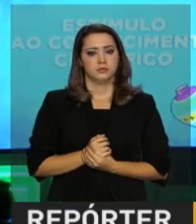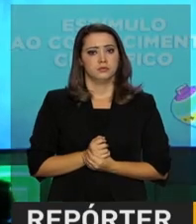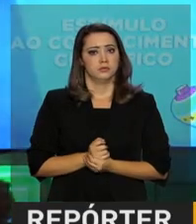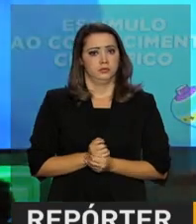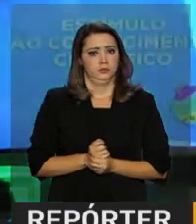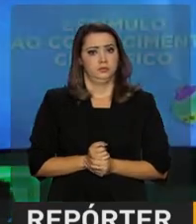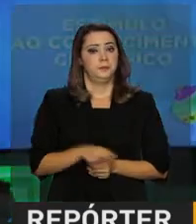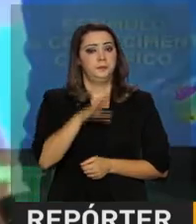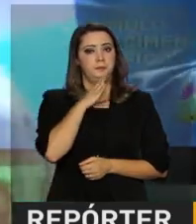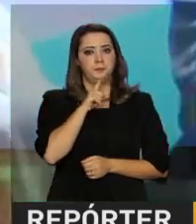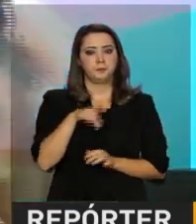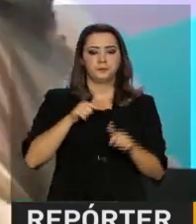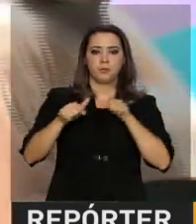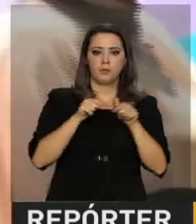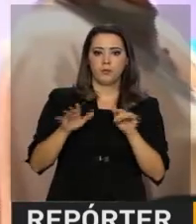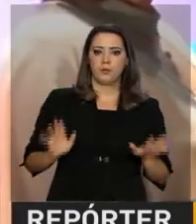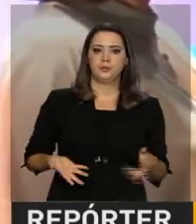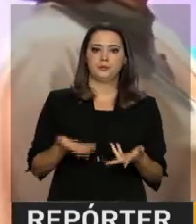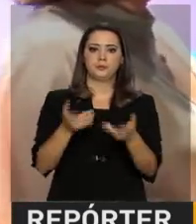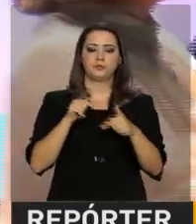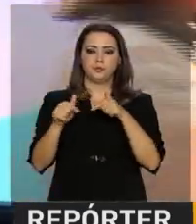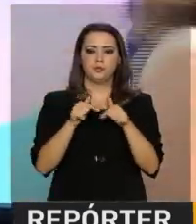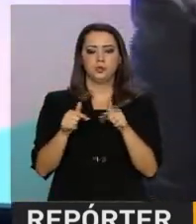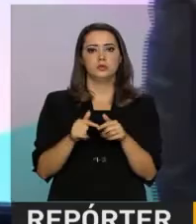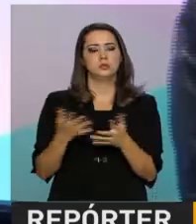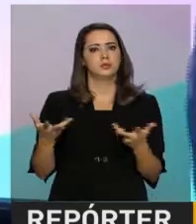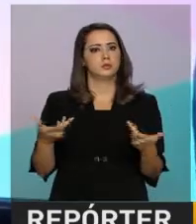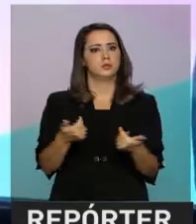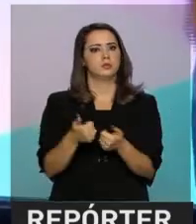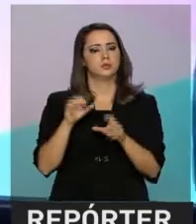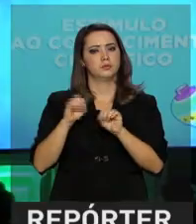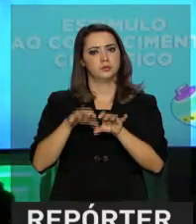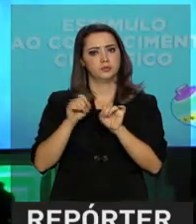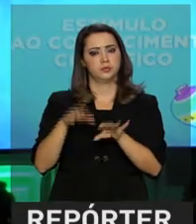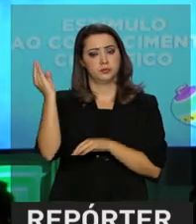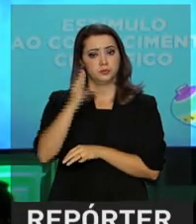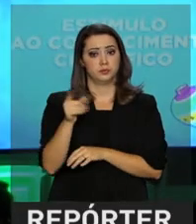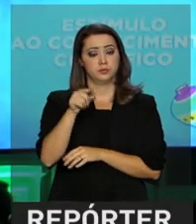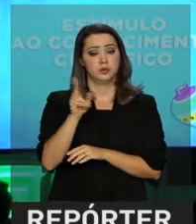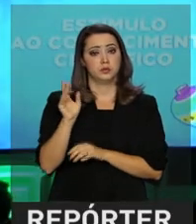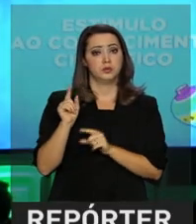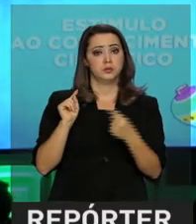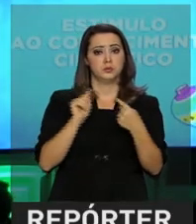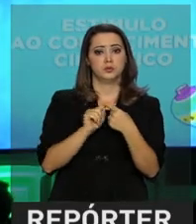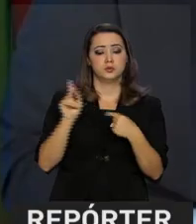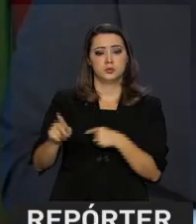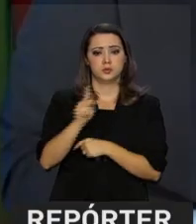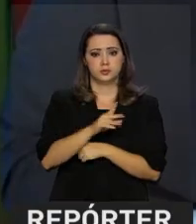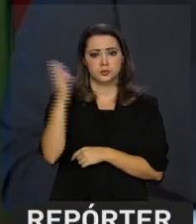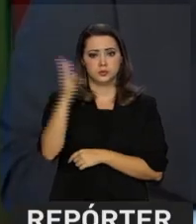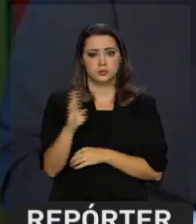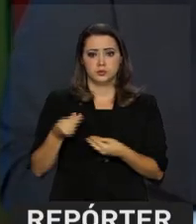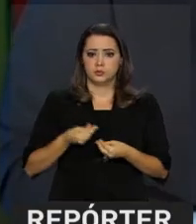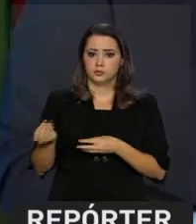reconhecer e incentivar ações que contribuem para a qualidade da educação pública. Esse é o objetivo do Prêmio Professores do Brasil, que